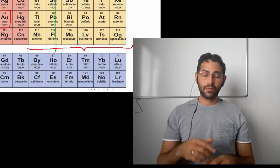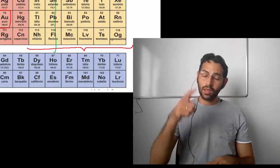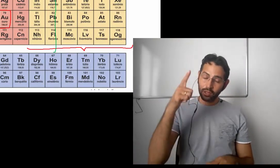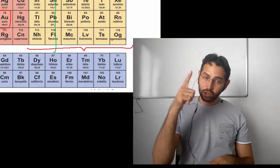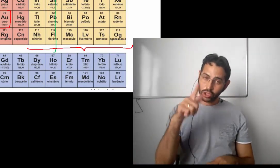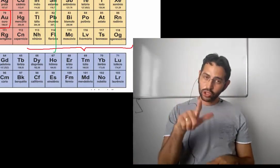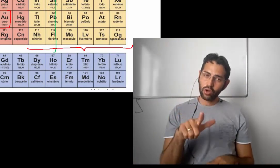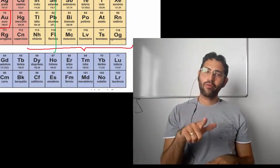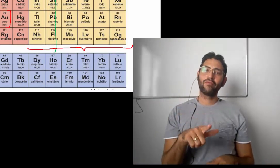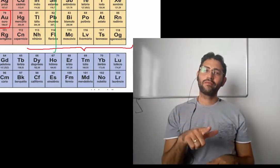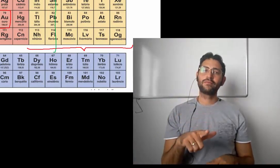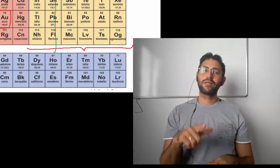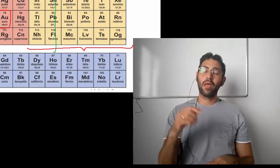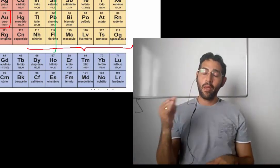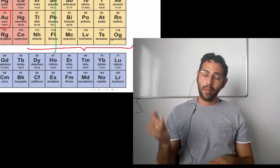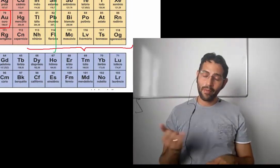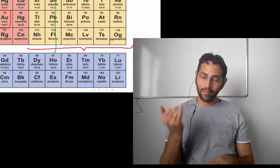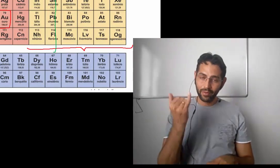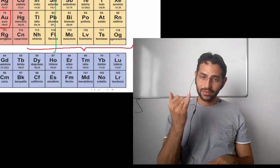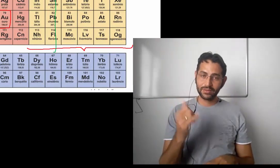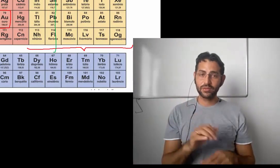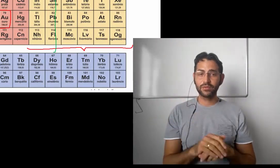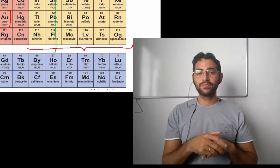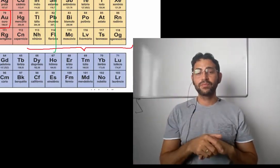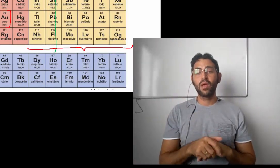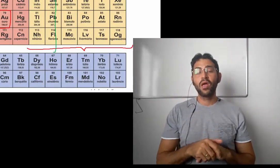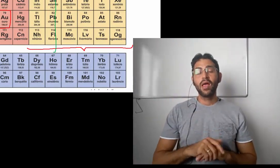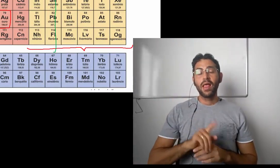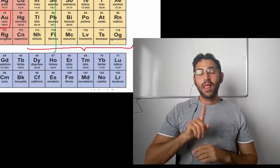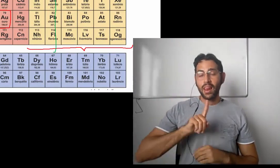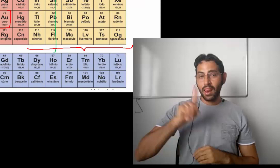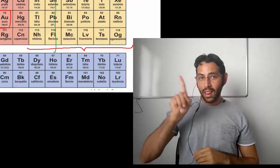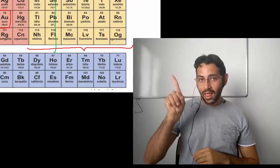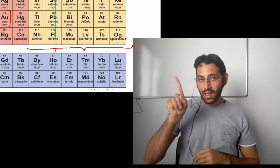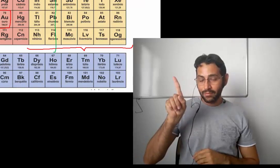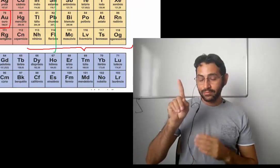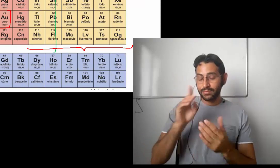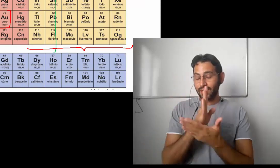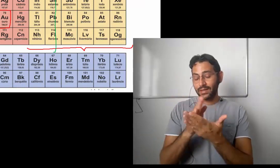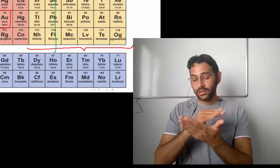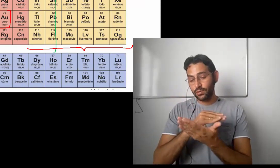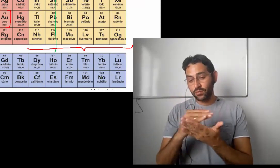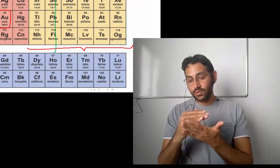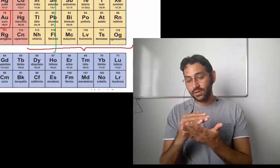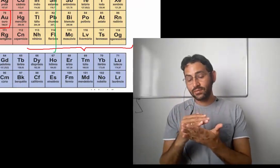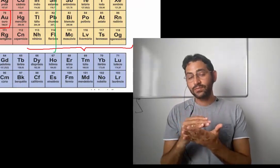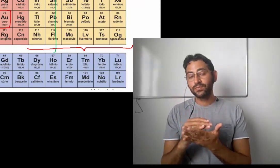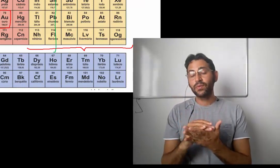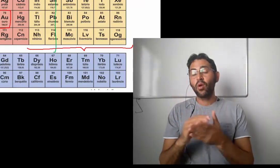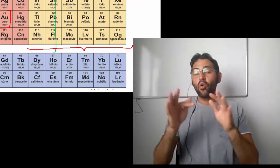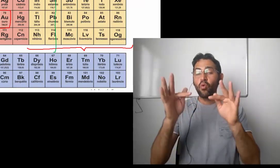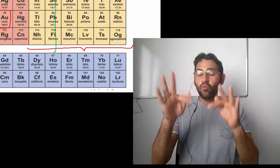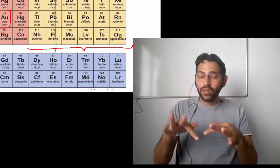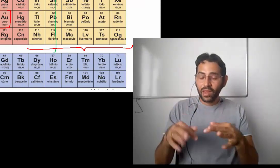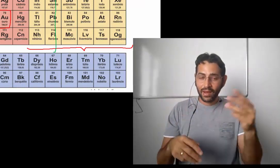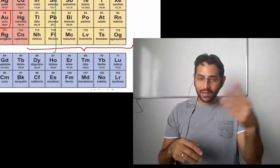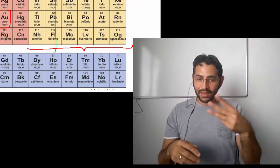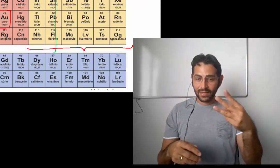Pessoal, mais uma vez. O último lá que eu encontrei era 3P2.